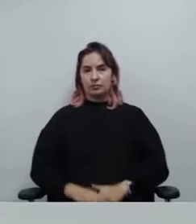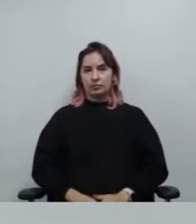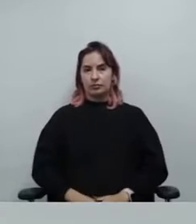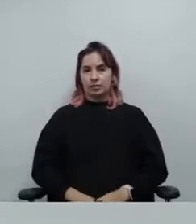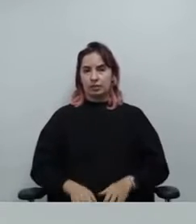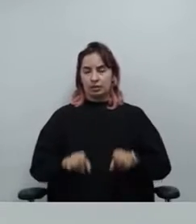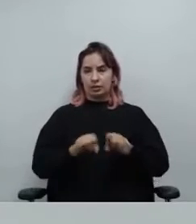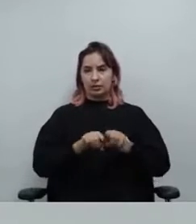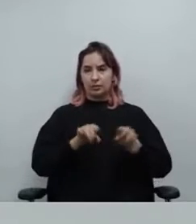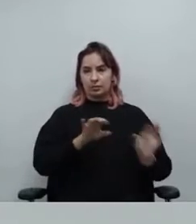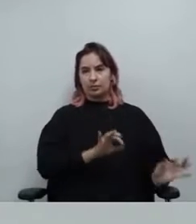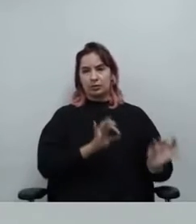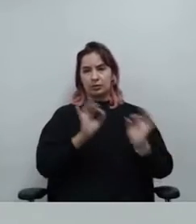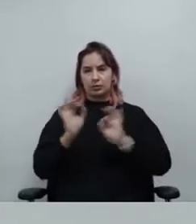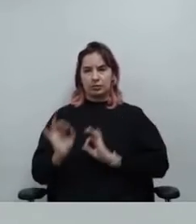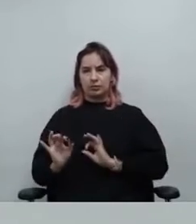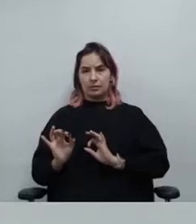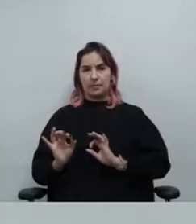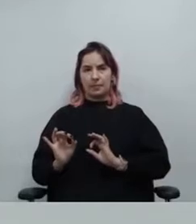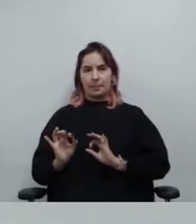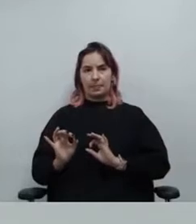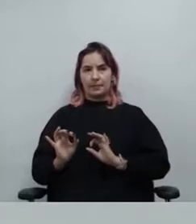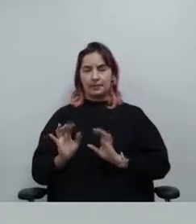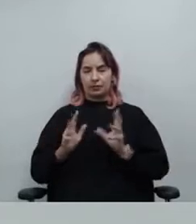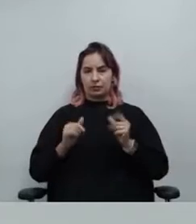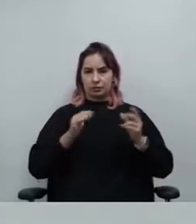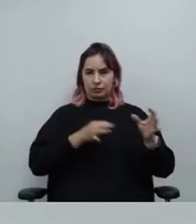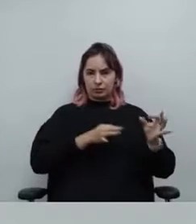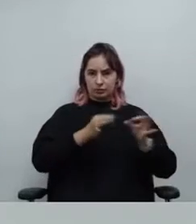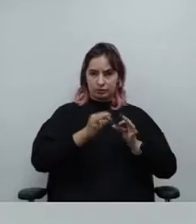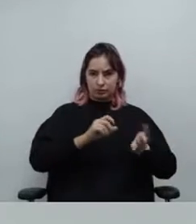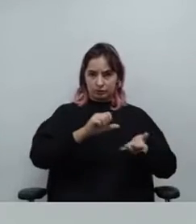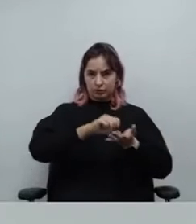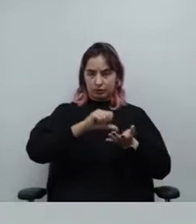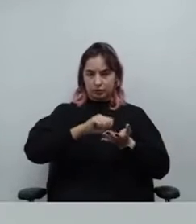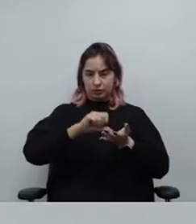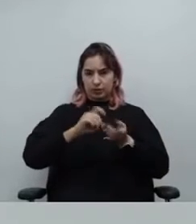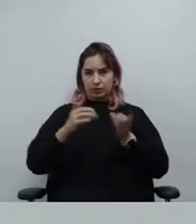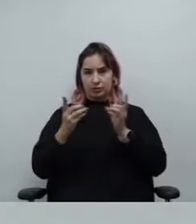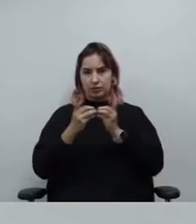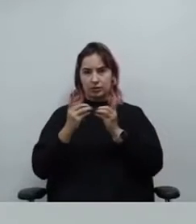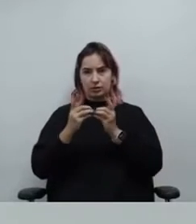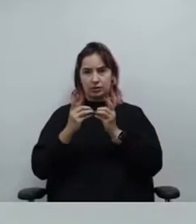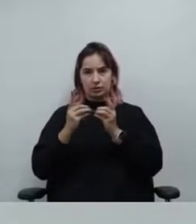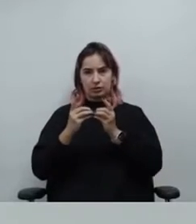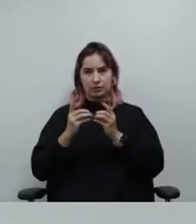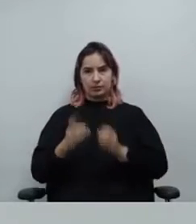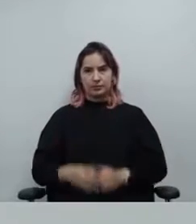o acompanhamento da estruturação por um centro de atendimento multidisciplinar,